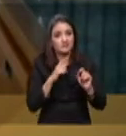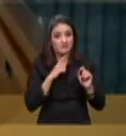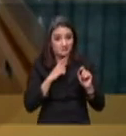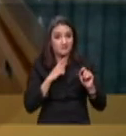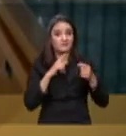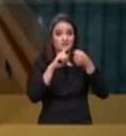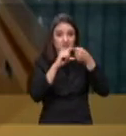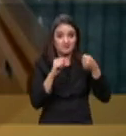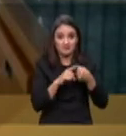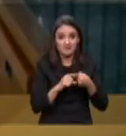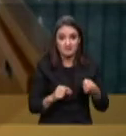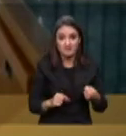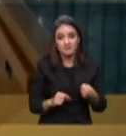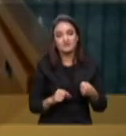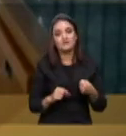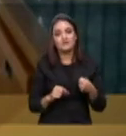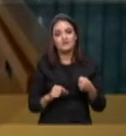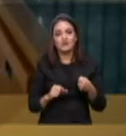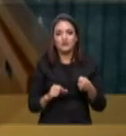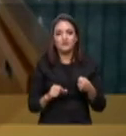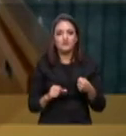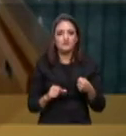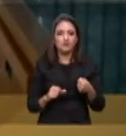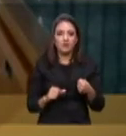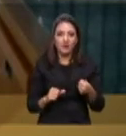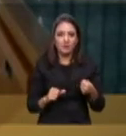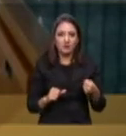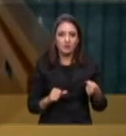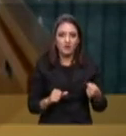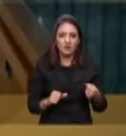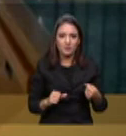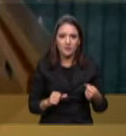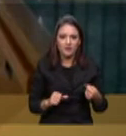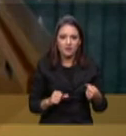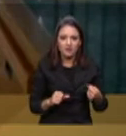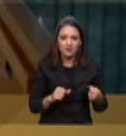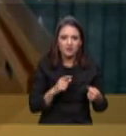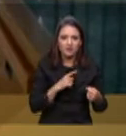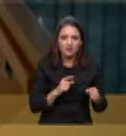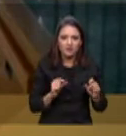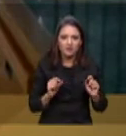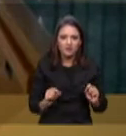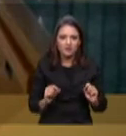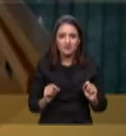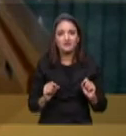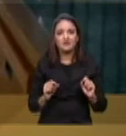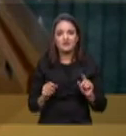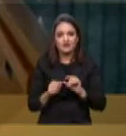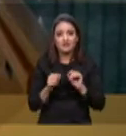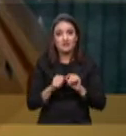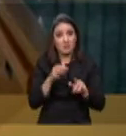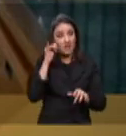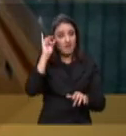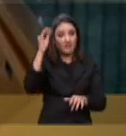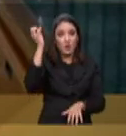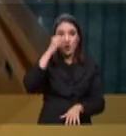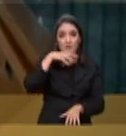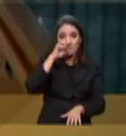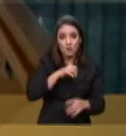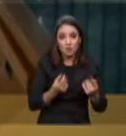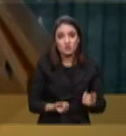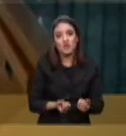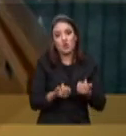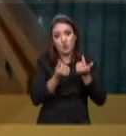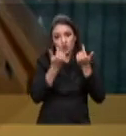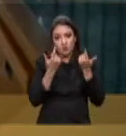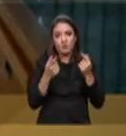questionadas, de alguma forma permitir um desequilíbrio no pleito, comprometer a igualdade de candidatos, levar um abuso do poder econômico, até mesmo